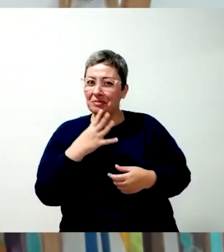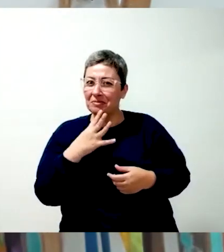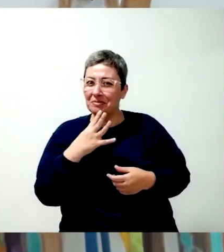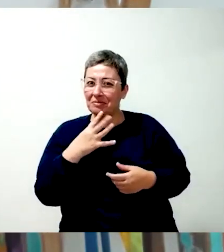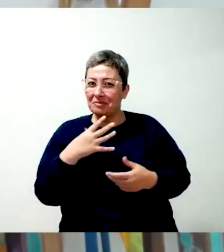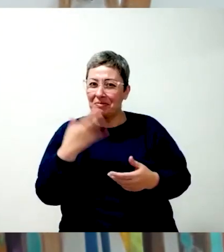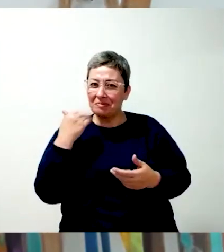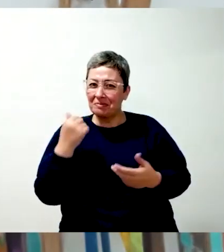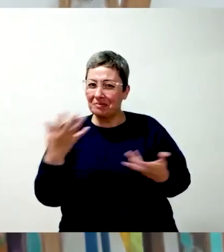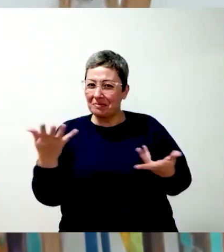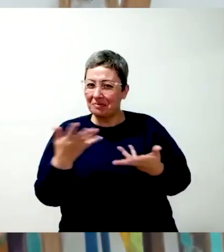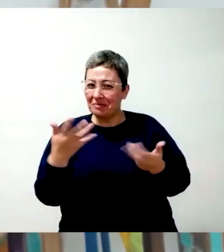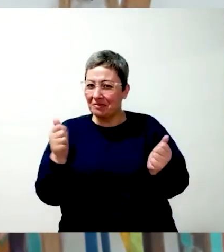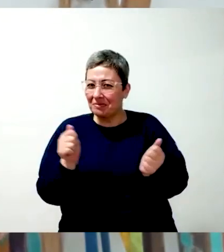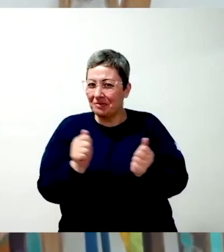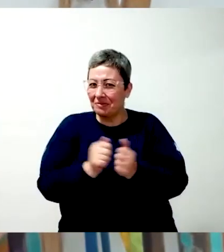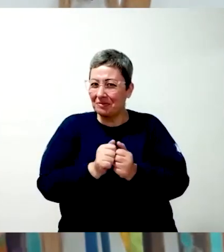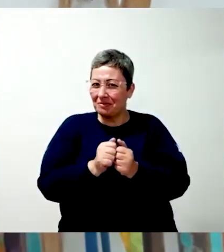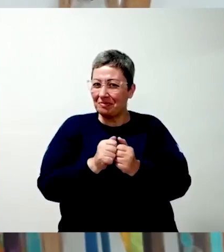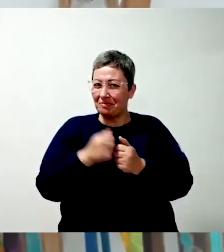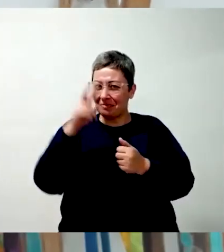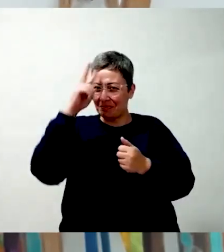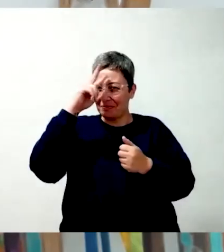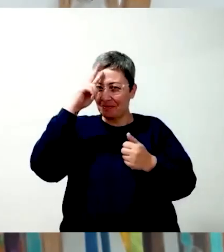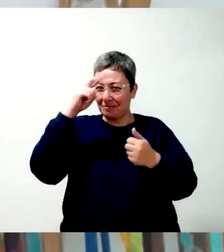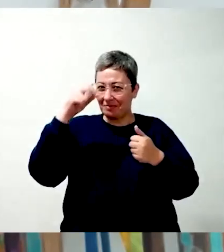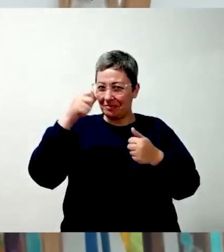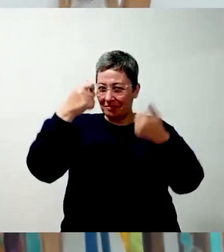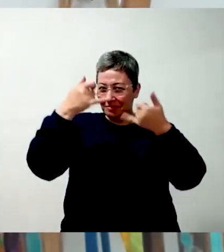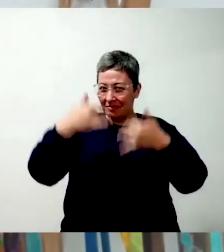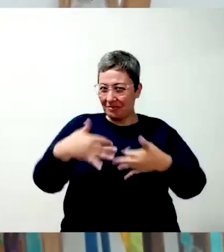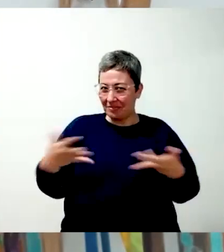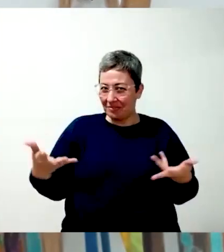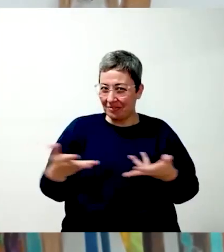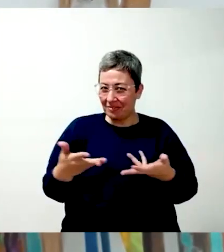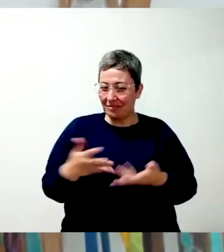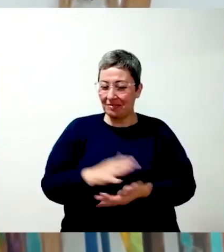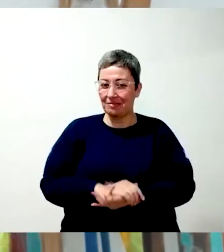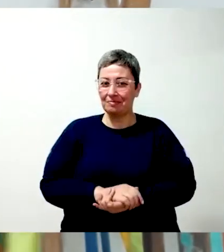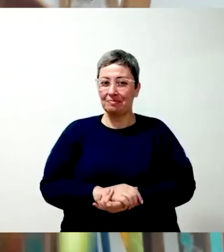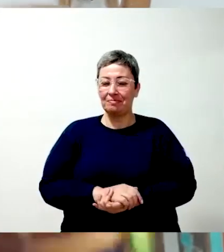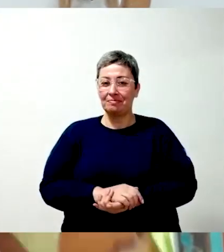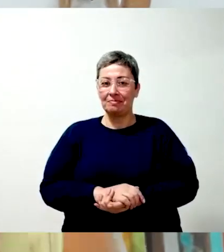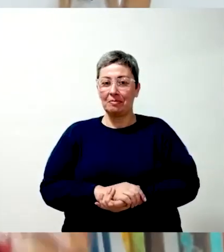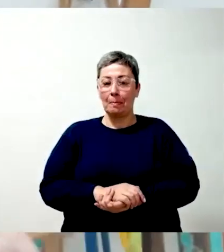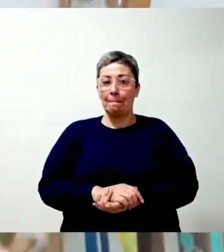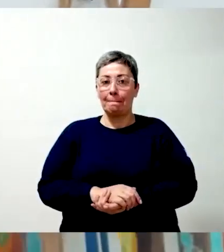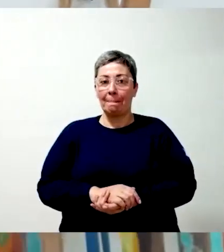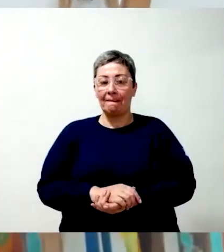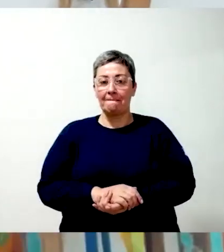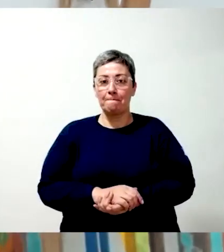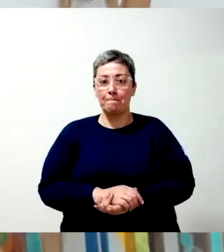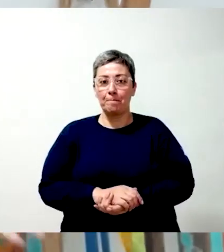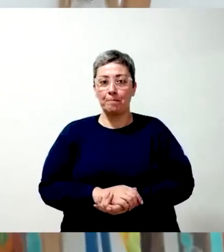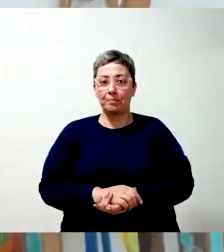Vamos descobrir juntos, escutando este conto no dia de hoje? Vamos!